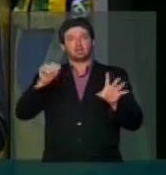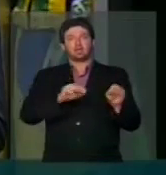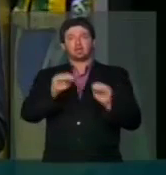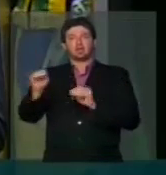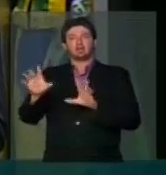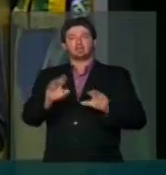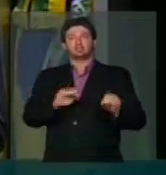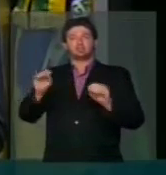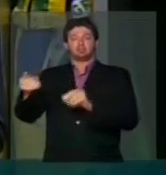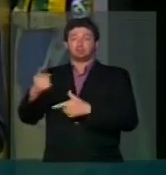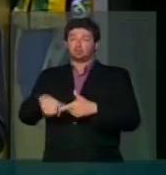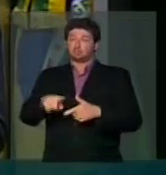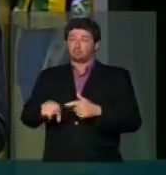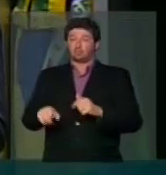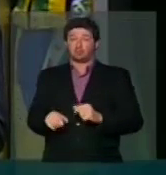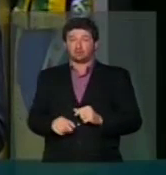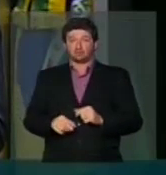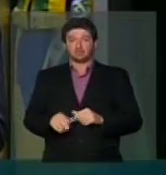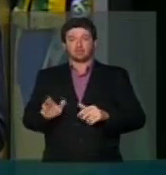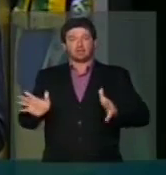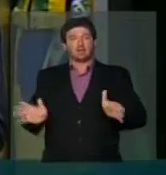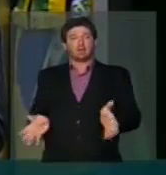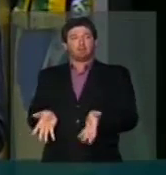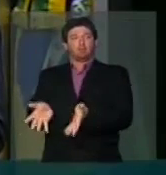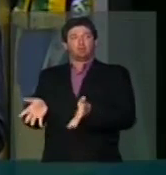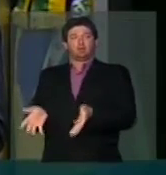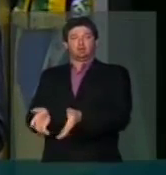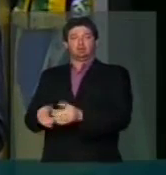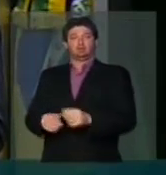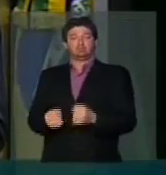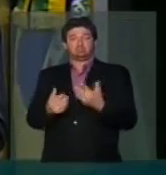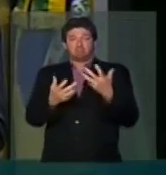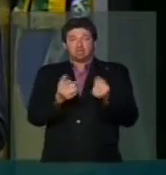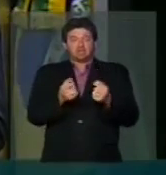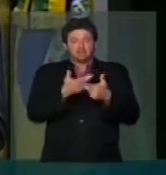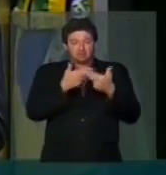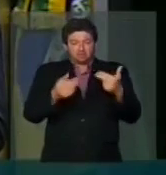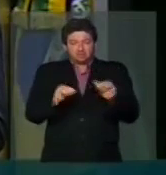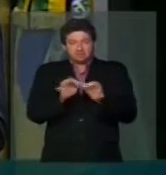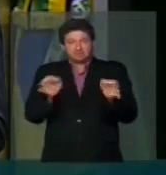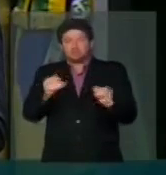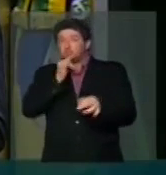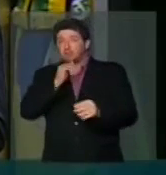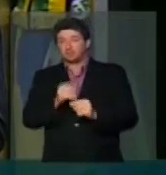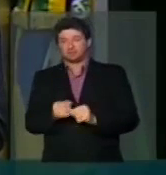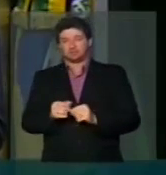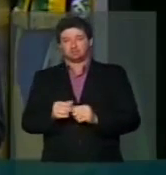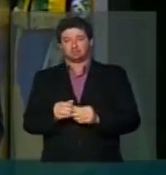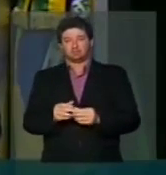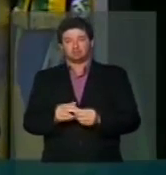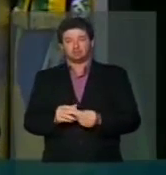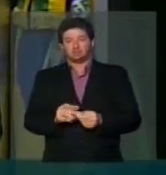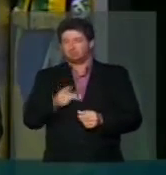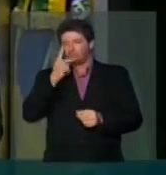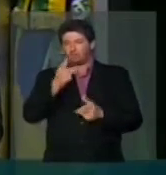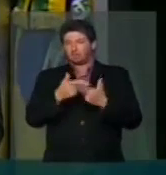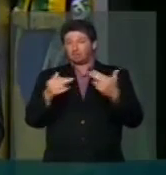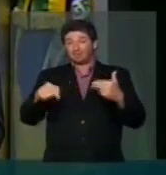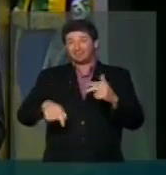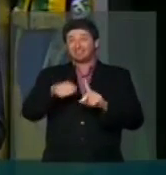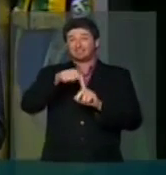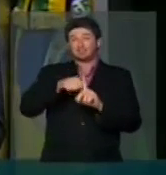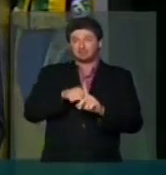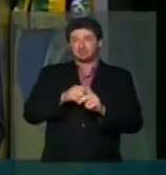adiamentos de desastres. Então, estão se contentando com migalhas. Por exemplo, apenas para citar casos deste